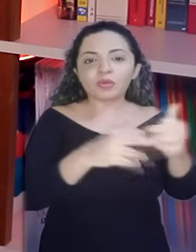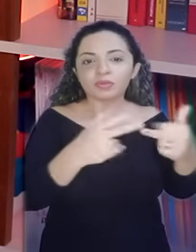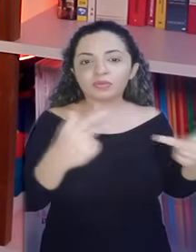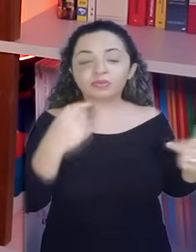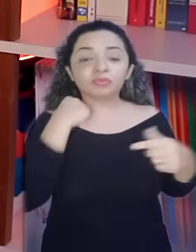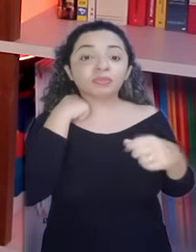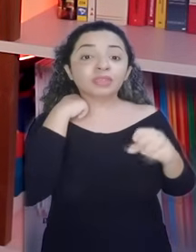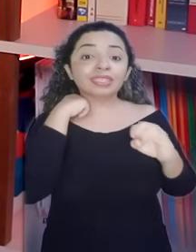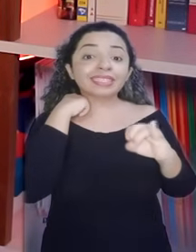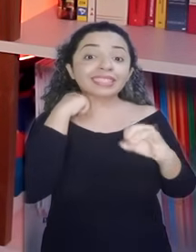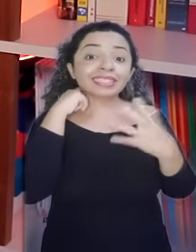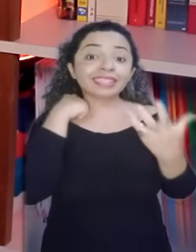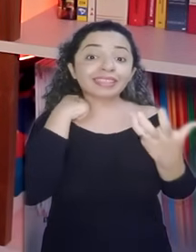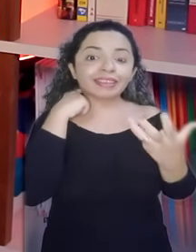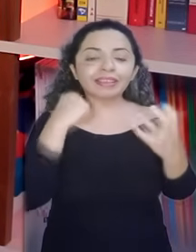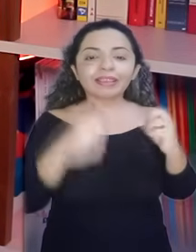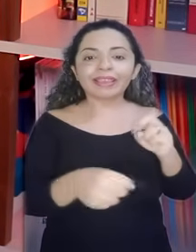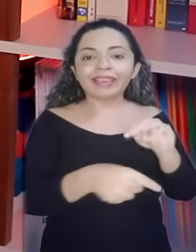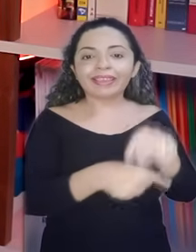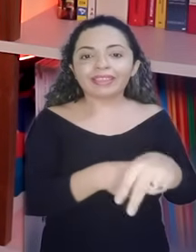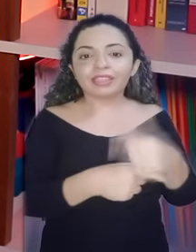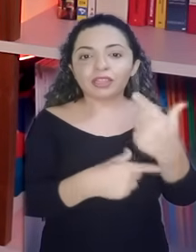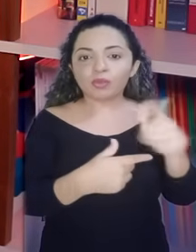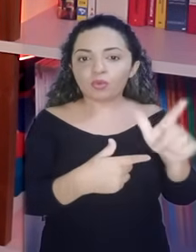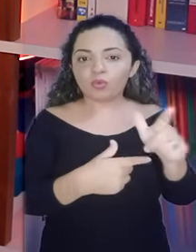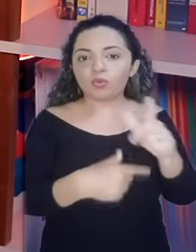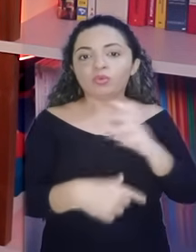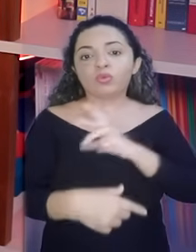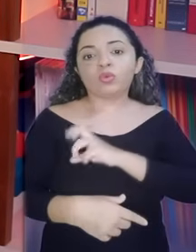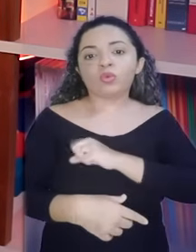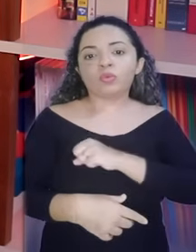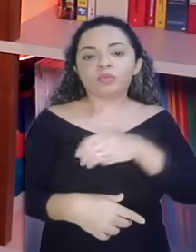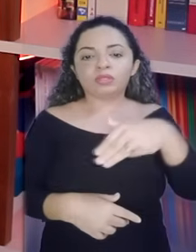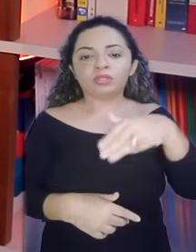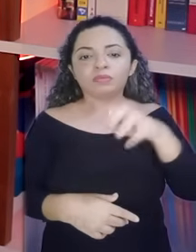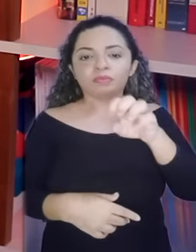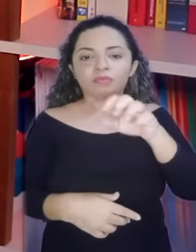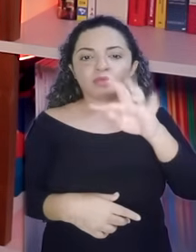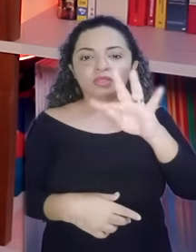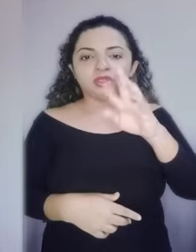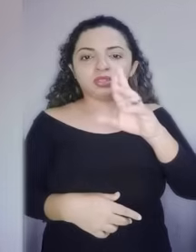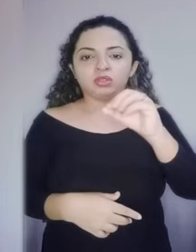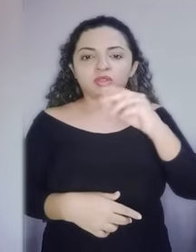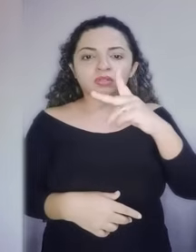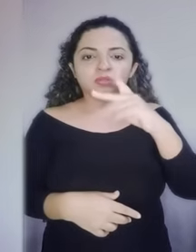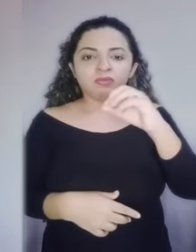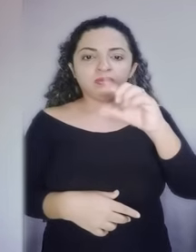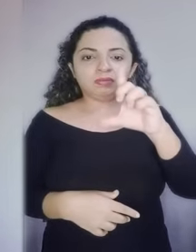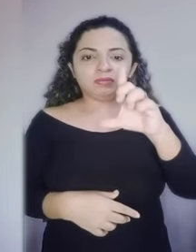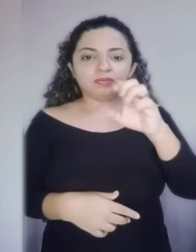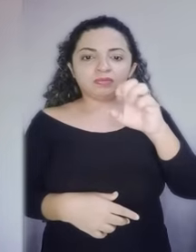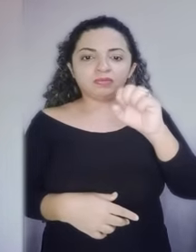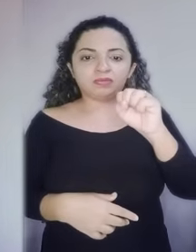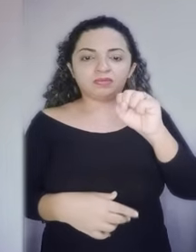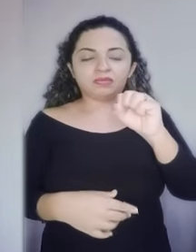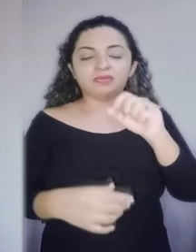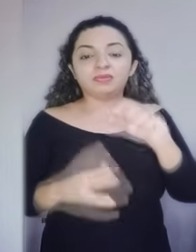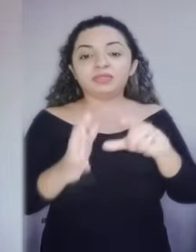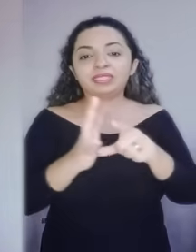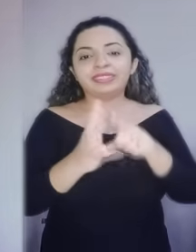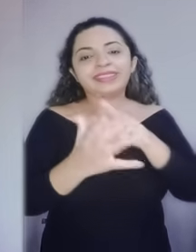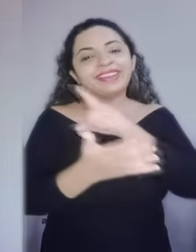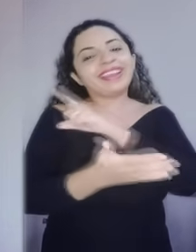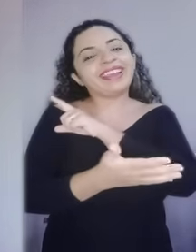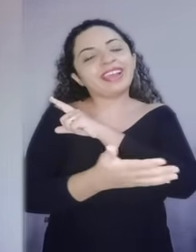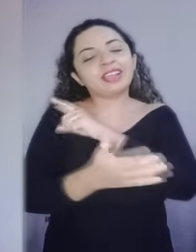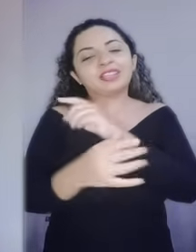adentrar na ficção, tem o romance Metrópolis, que foi lançado em 1927, pouquinho antes do filme, do clássico filme do Fritz